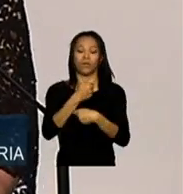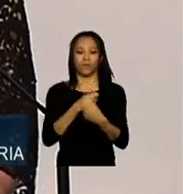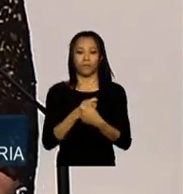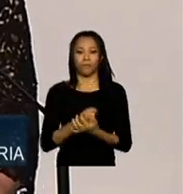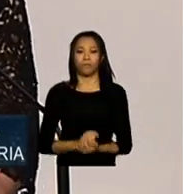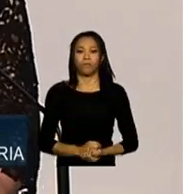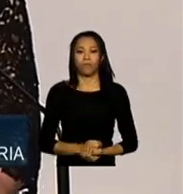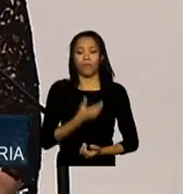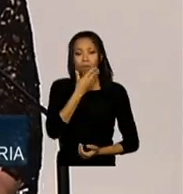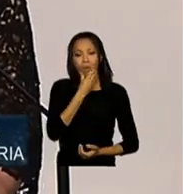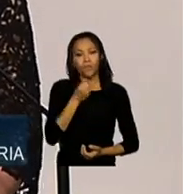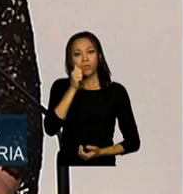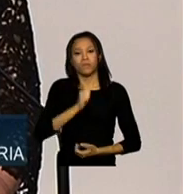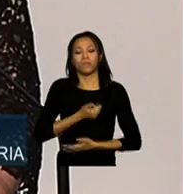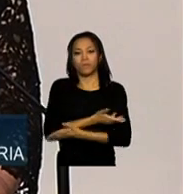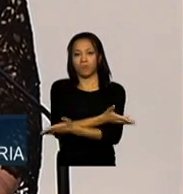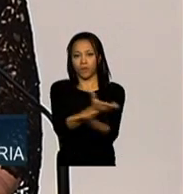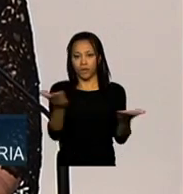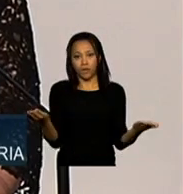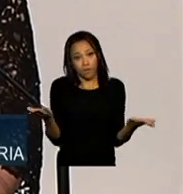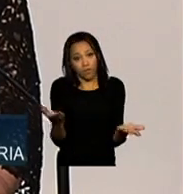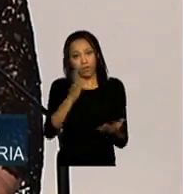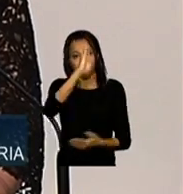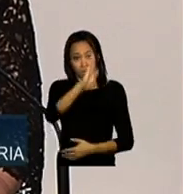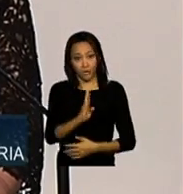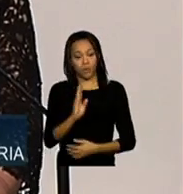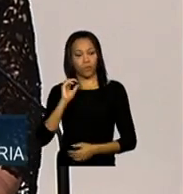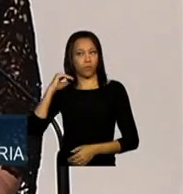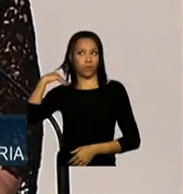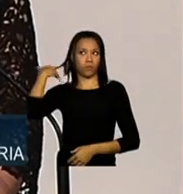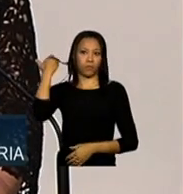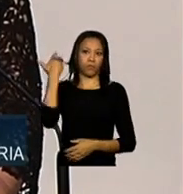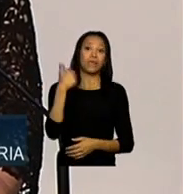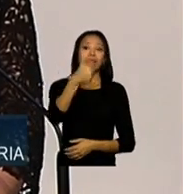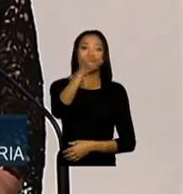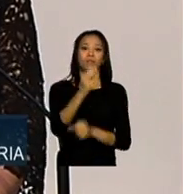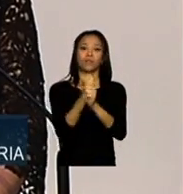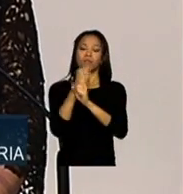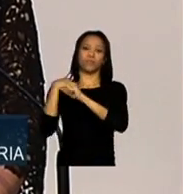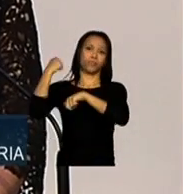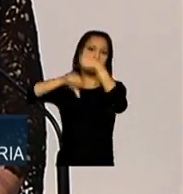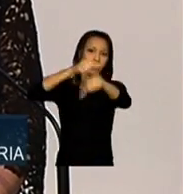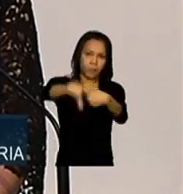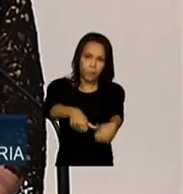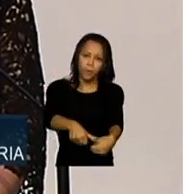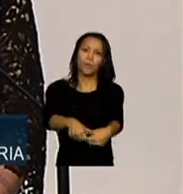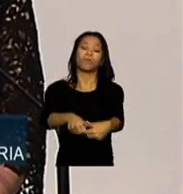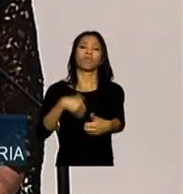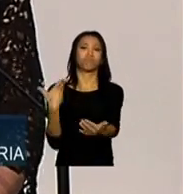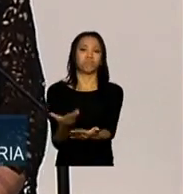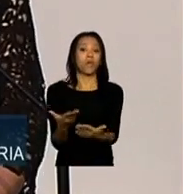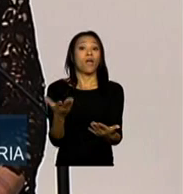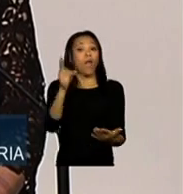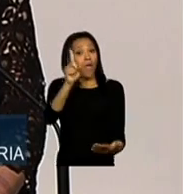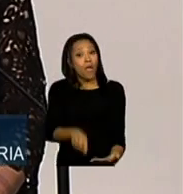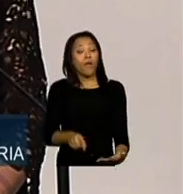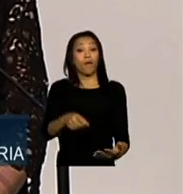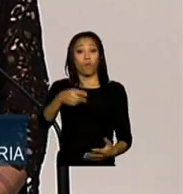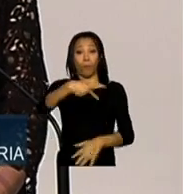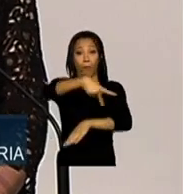Senhoras e senhores, o Brasil mudou muito nas últimas décadas. Tornou-se um país mais